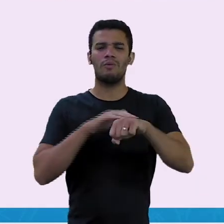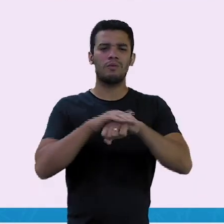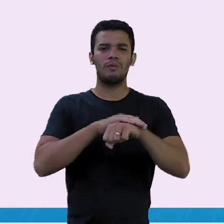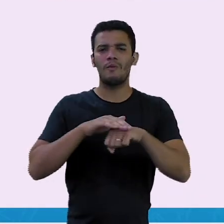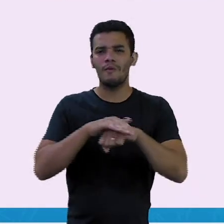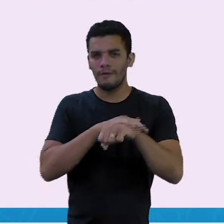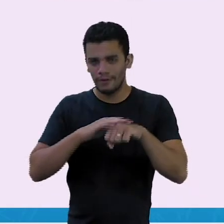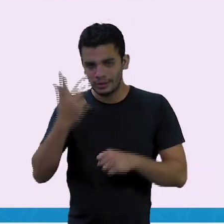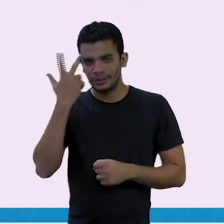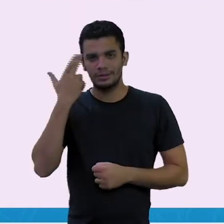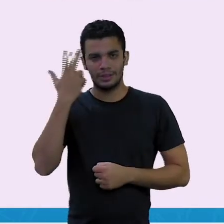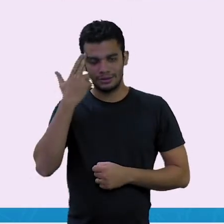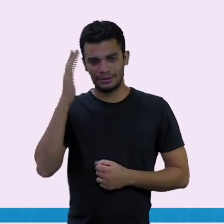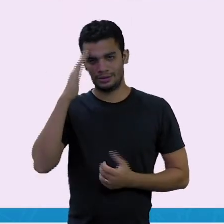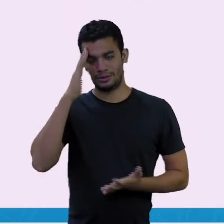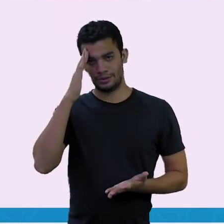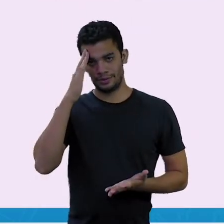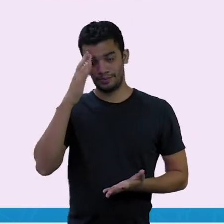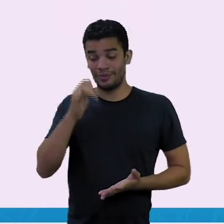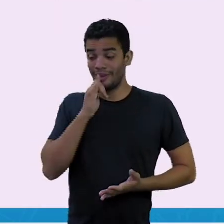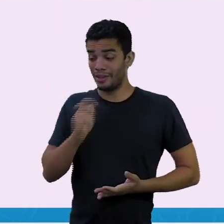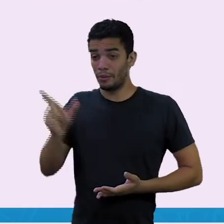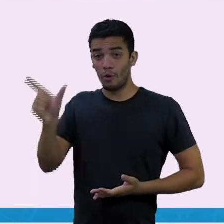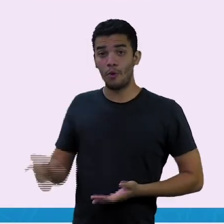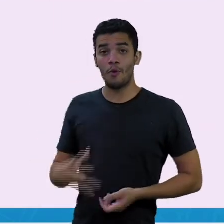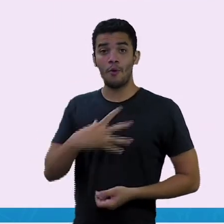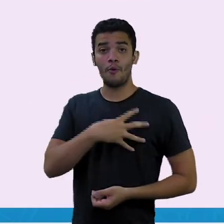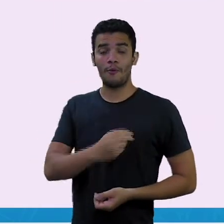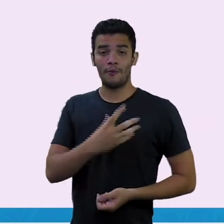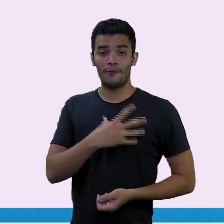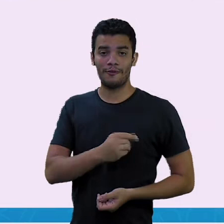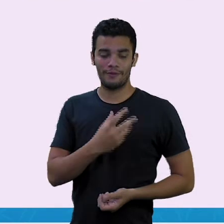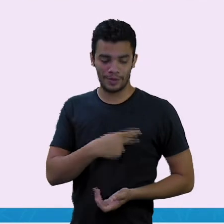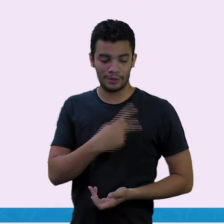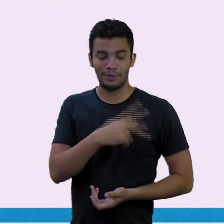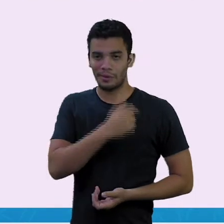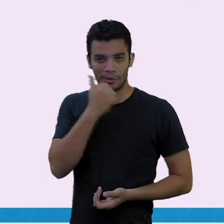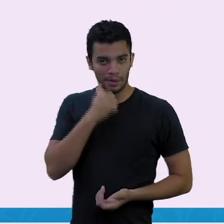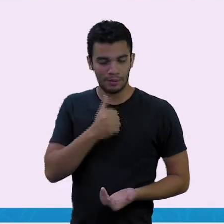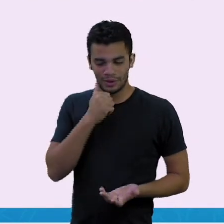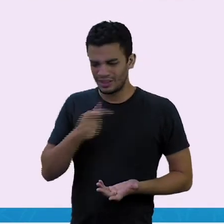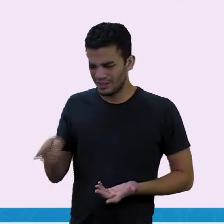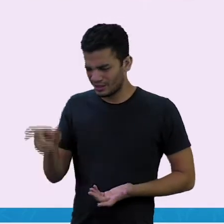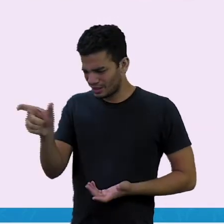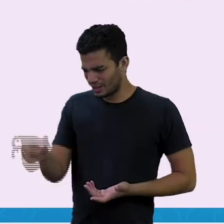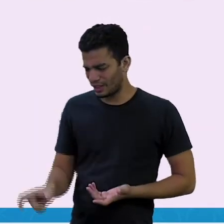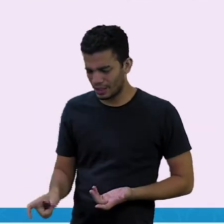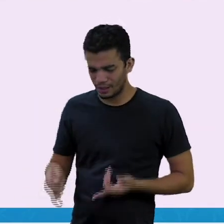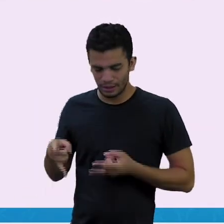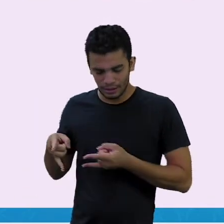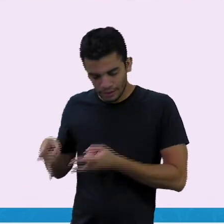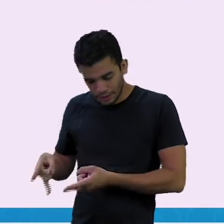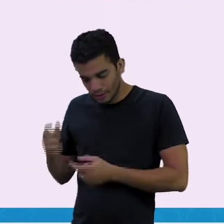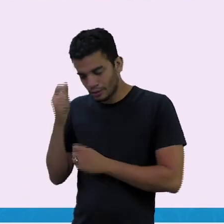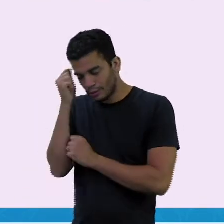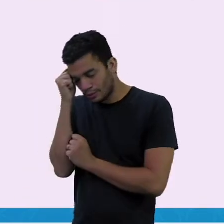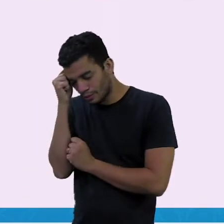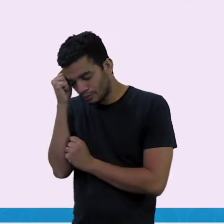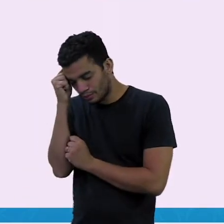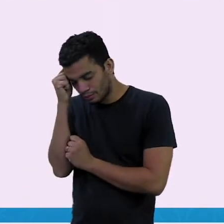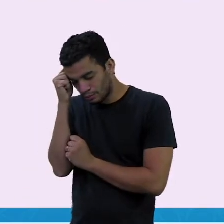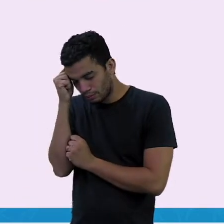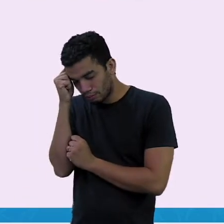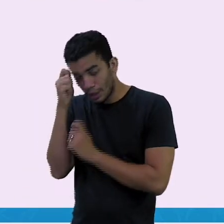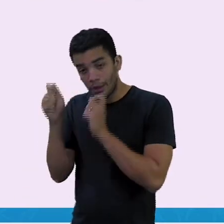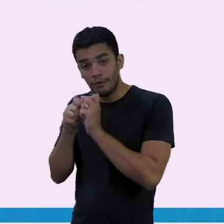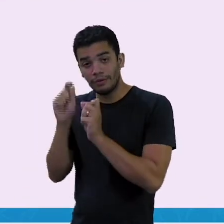estava dormindo, não quis acordá-lo, então escreveu ali um bilhetinho e deixou ali para que o recado fosse dado.